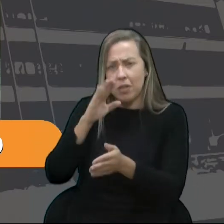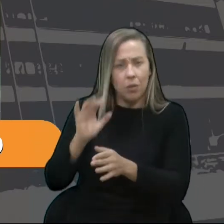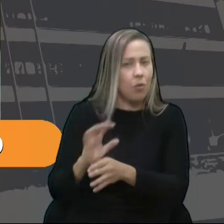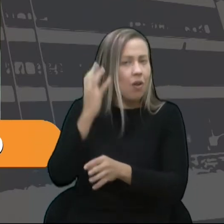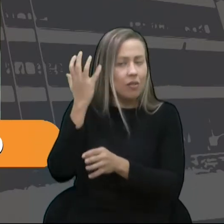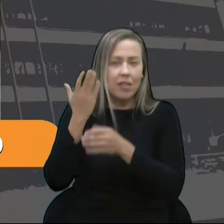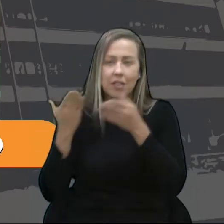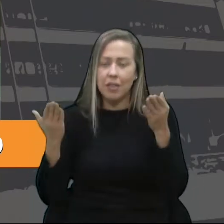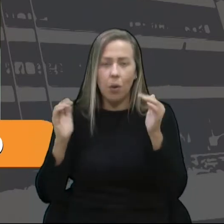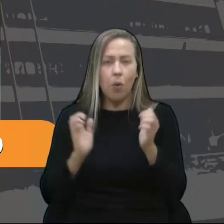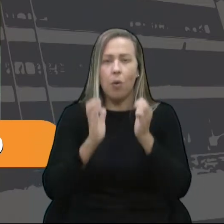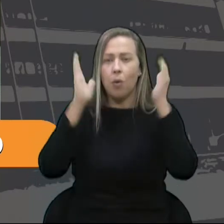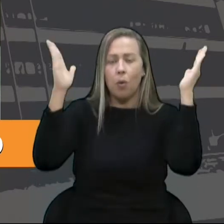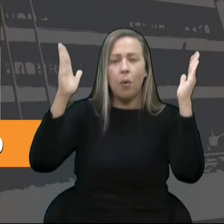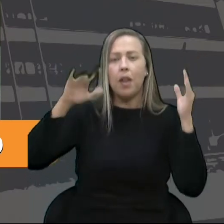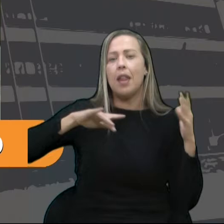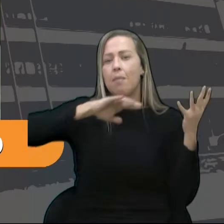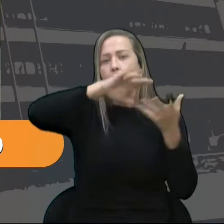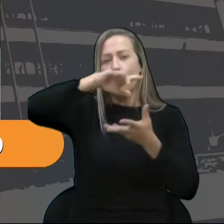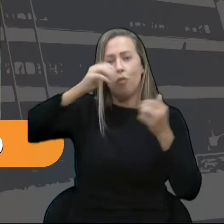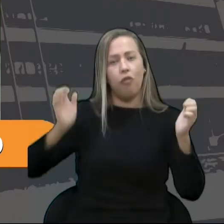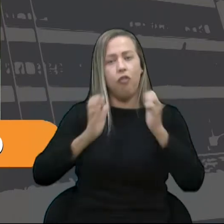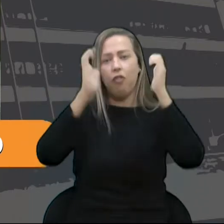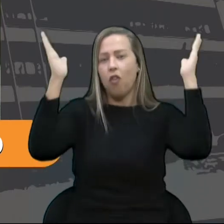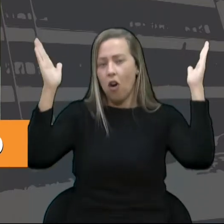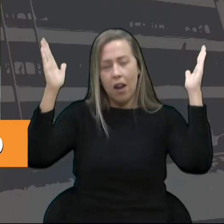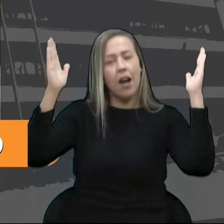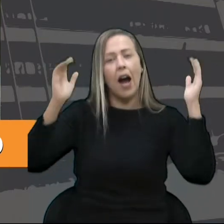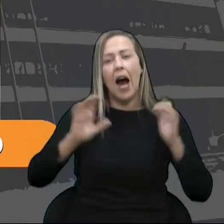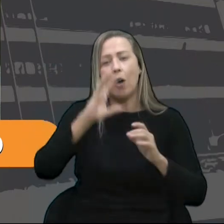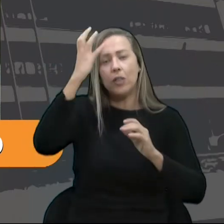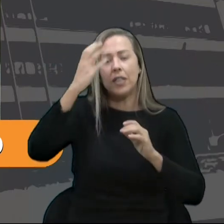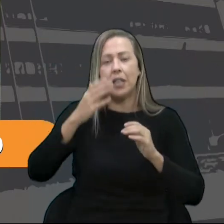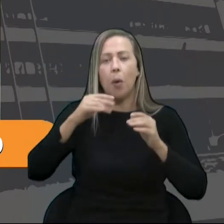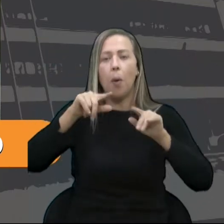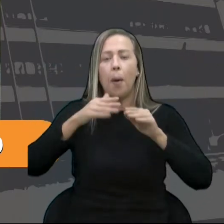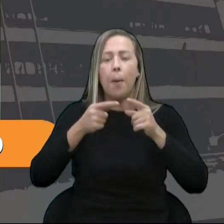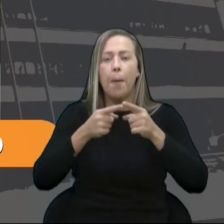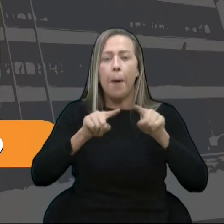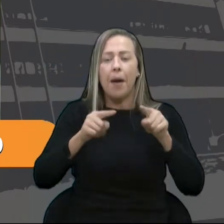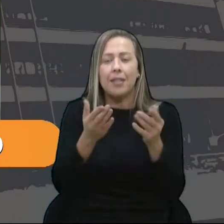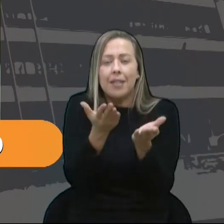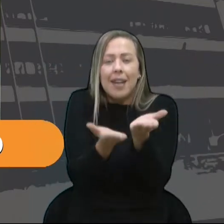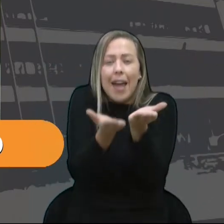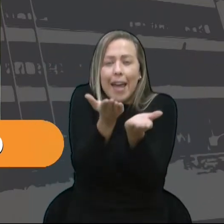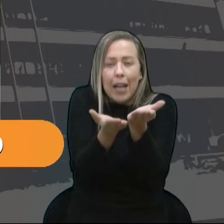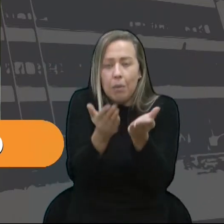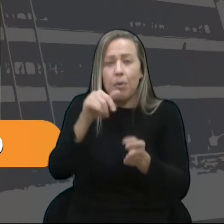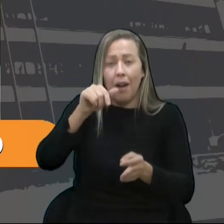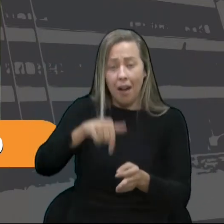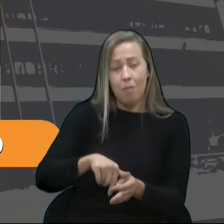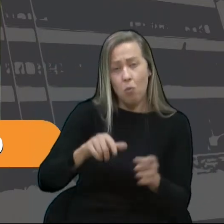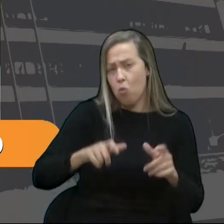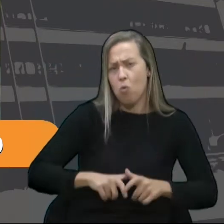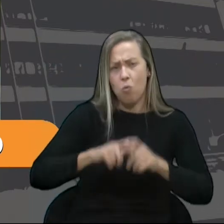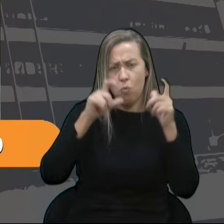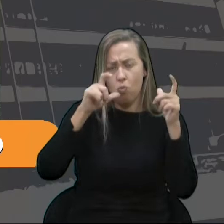resto, como na grande maioria do resto do mundo, né? Mas na grande maioria do